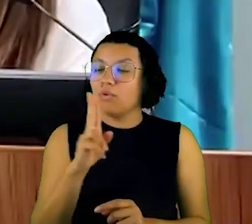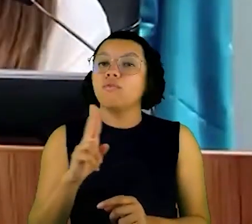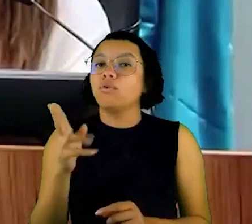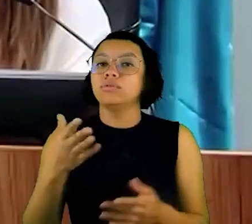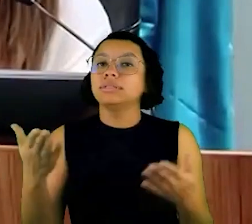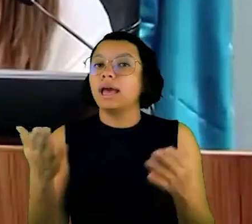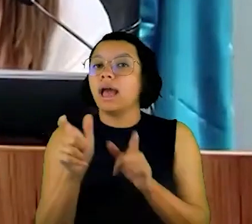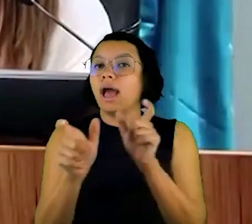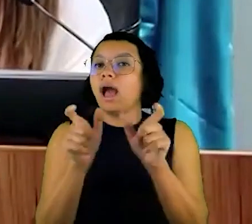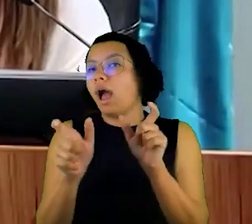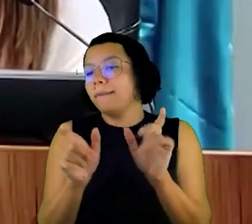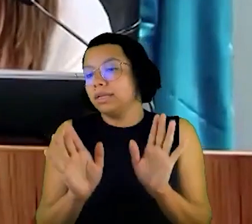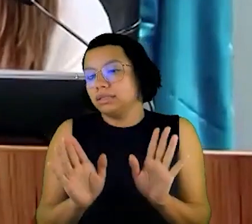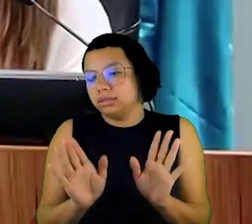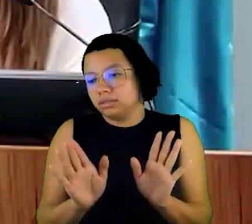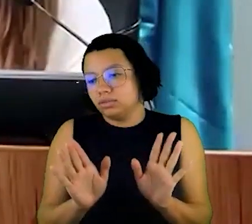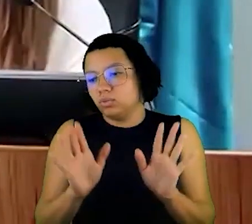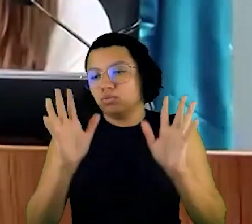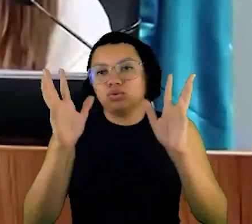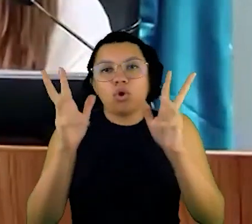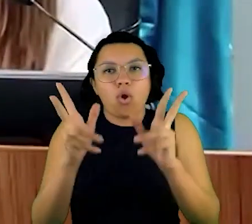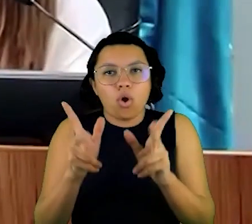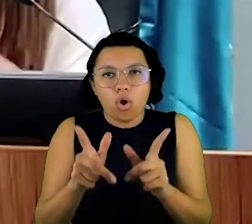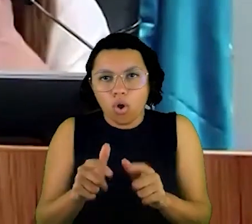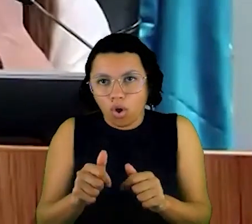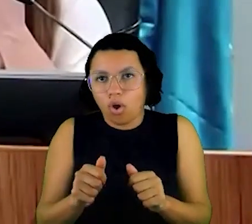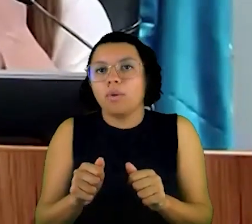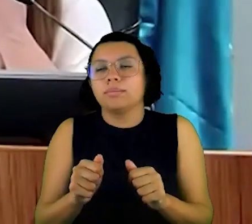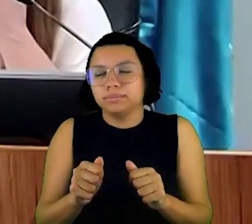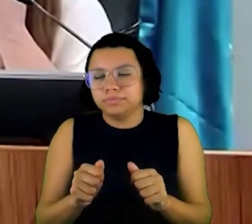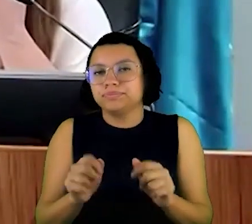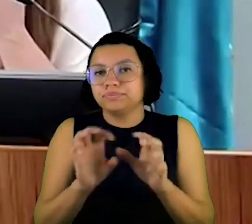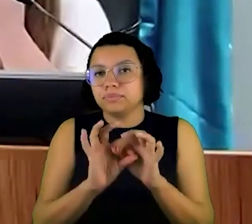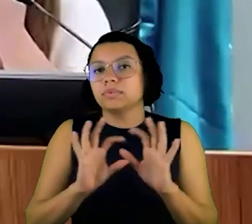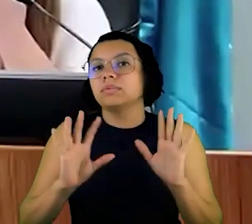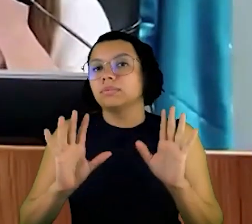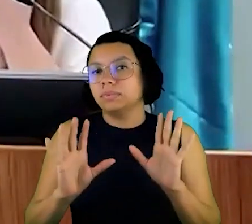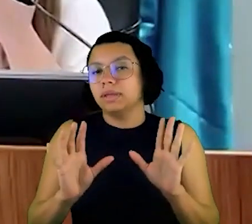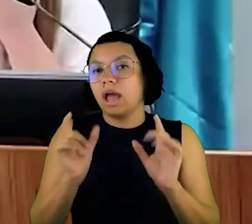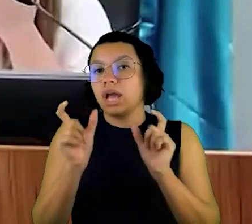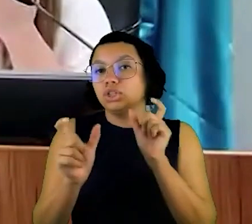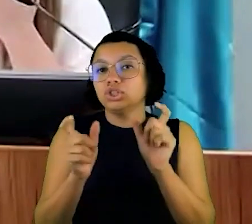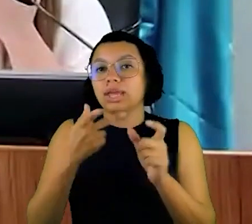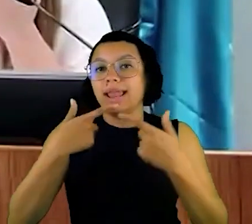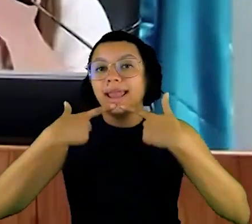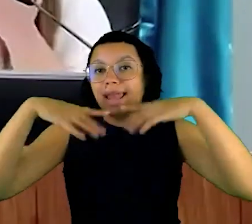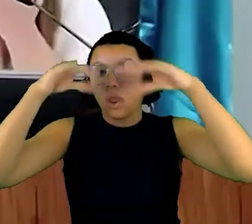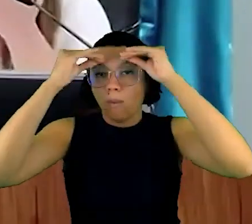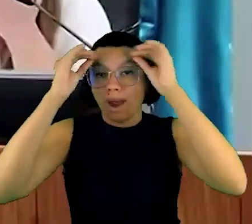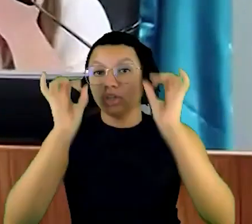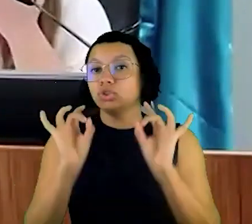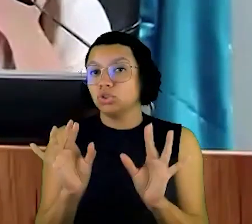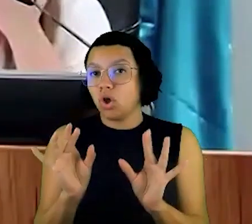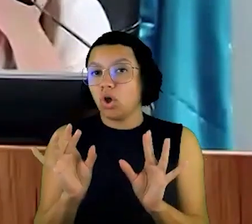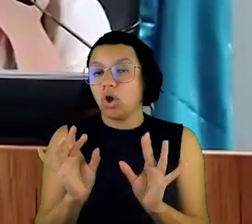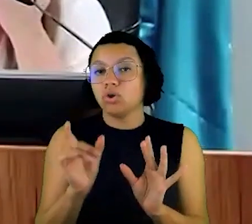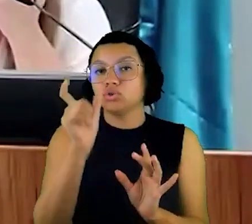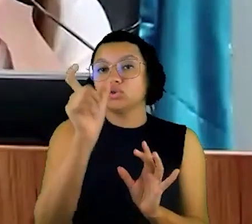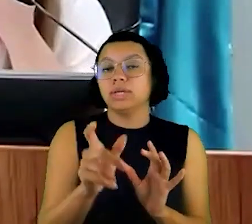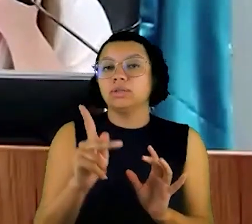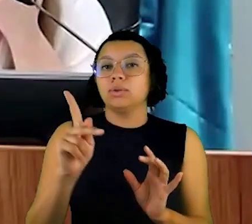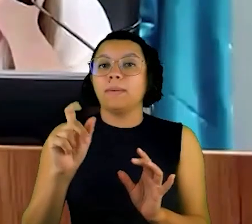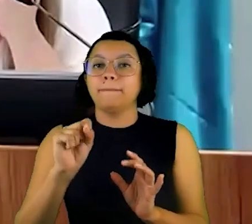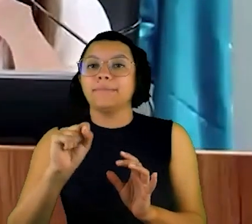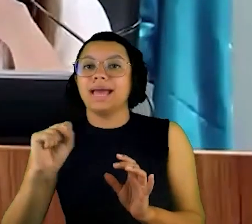usar aqui essa expressão com absoluta concessão, por absoluta concessão de linguagem, né? O que eu quero dizer por sujeito